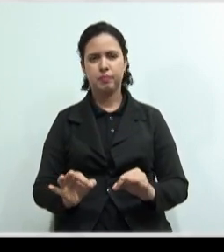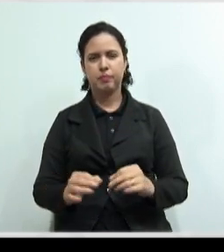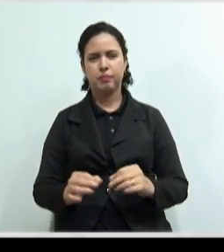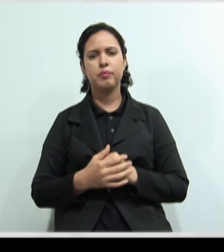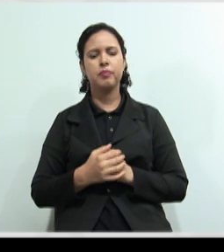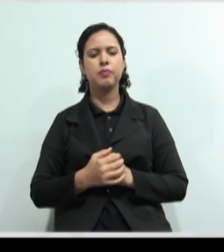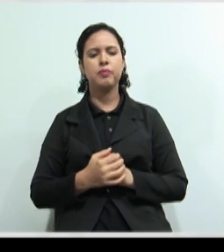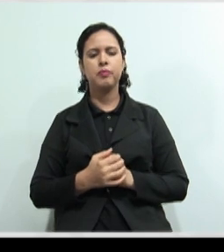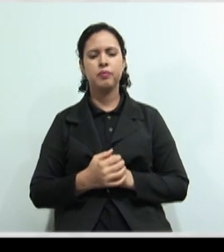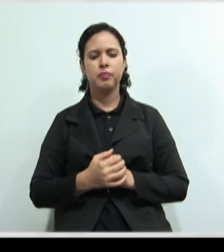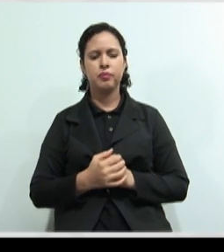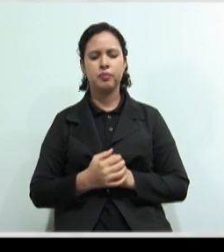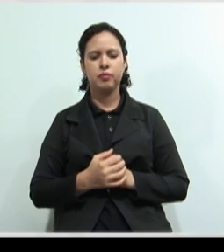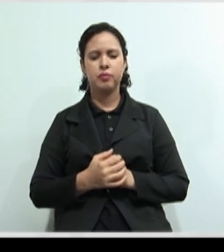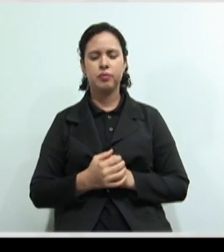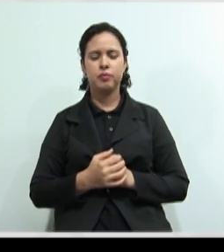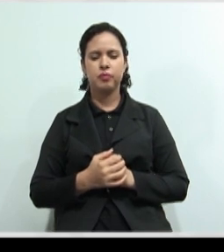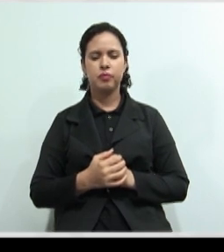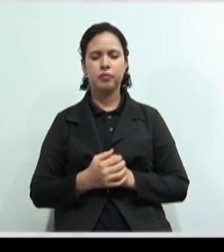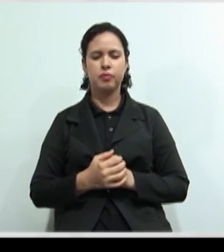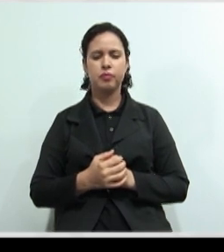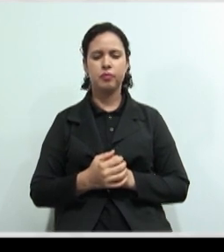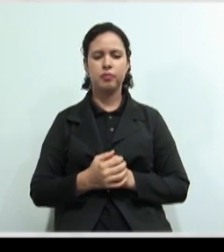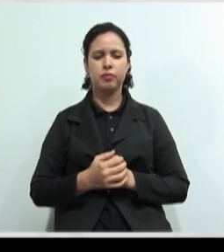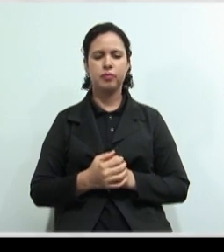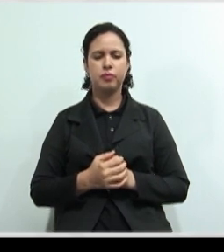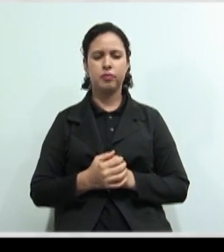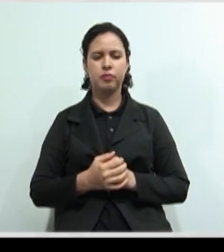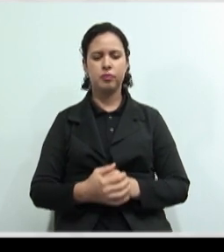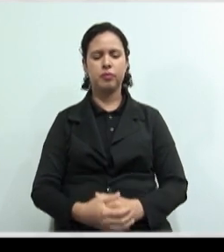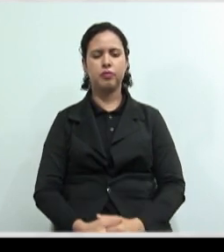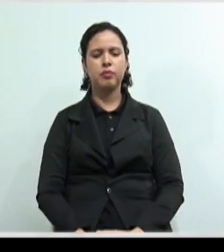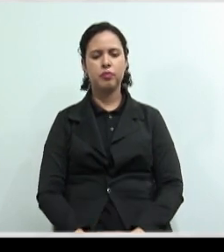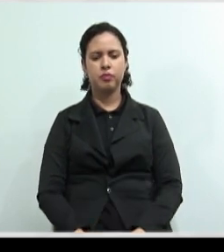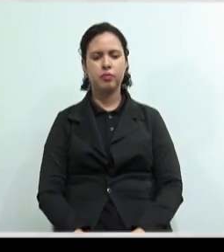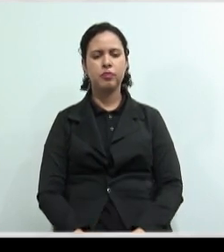E aí, o movimento